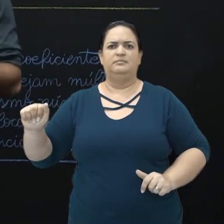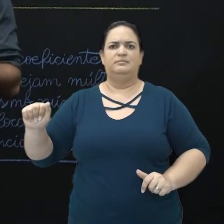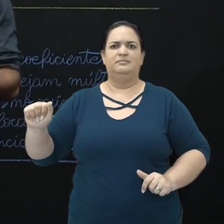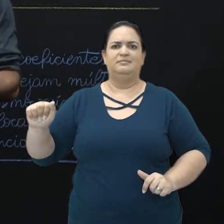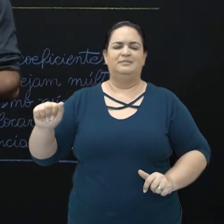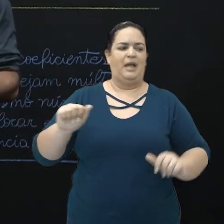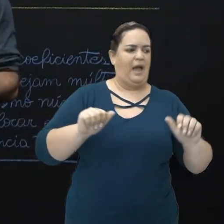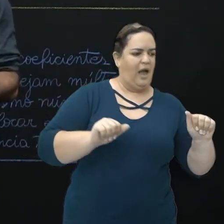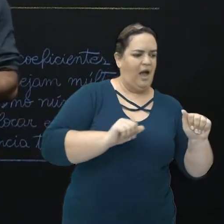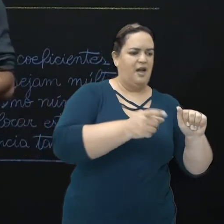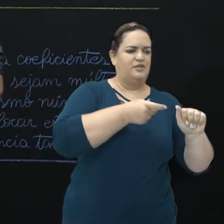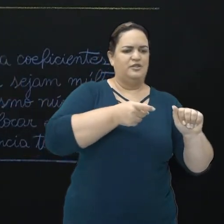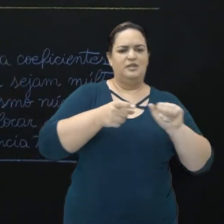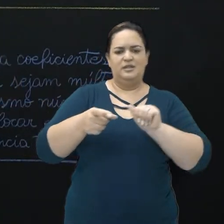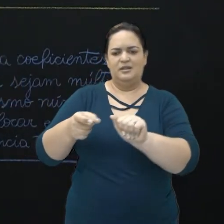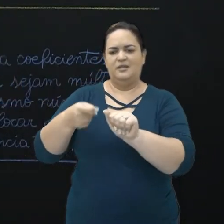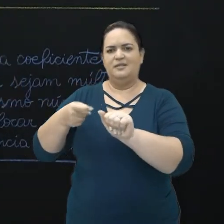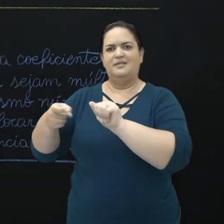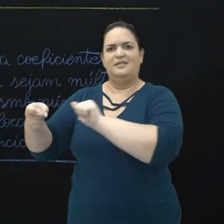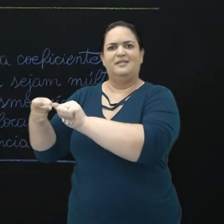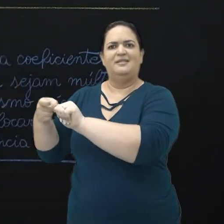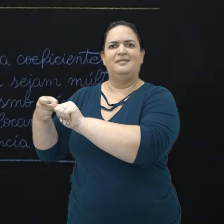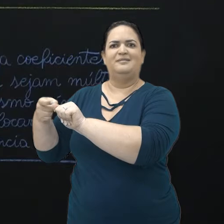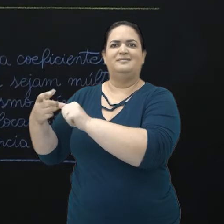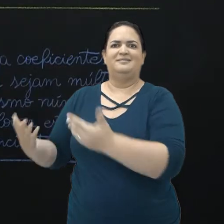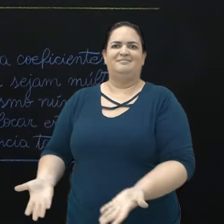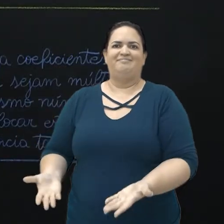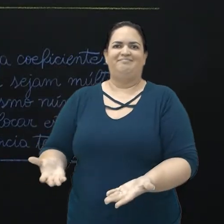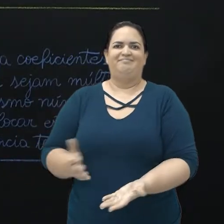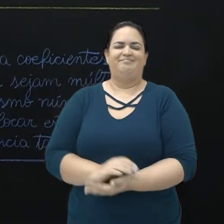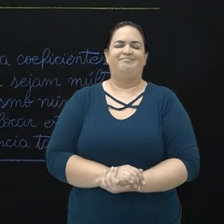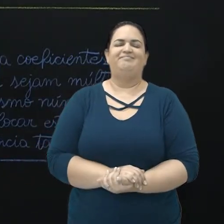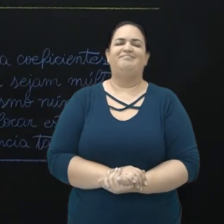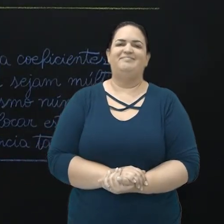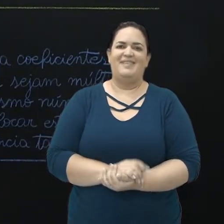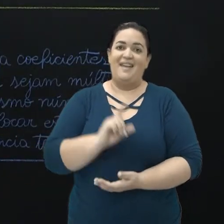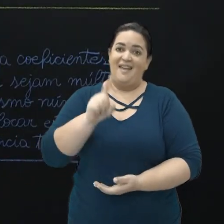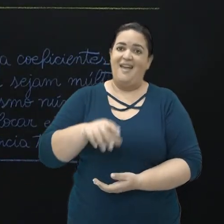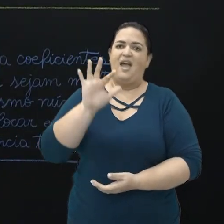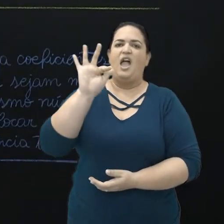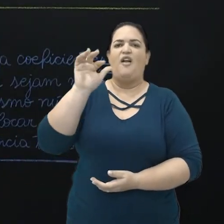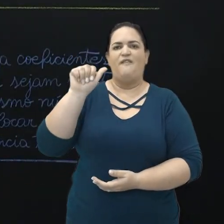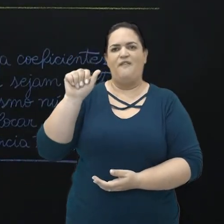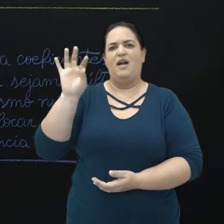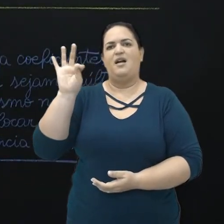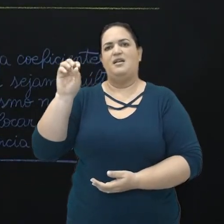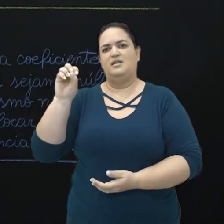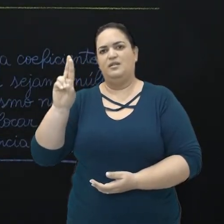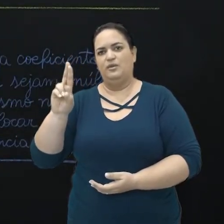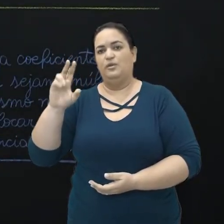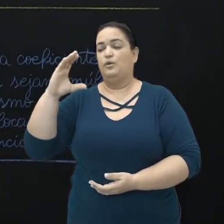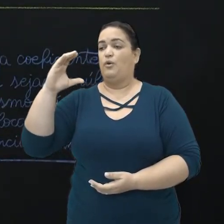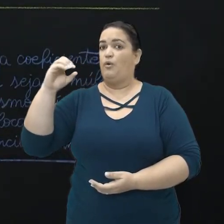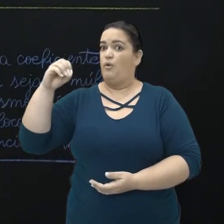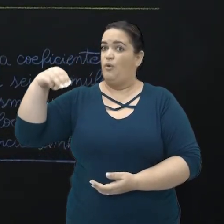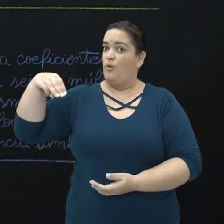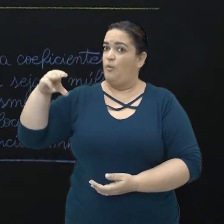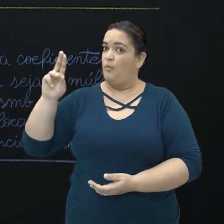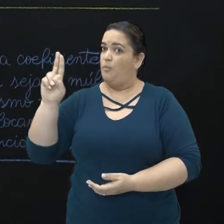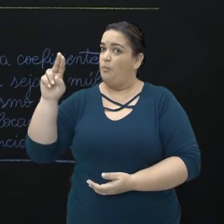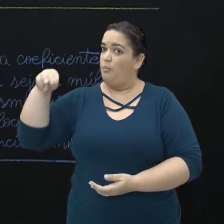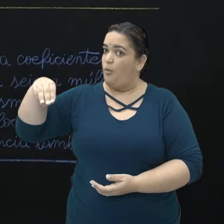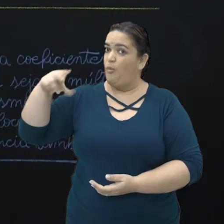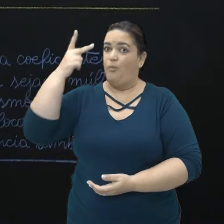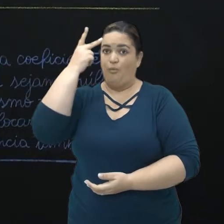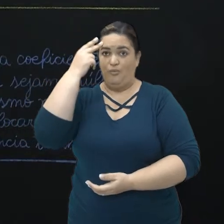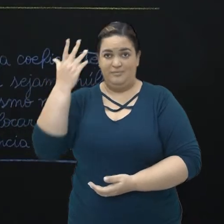expressão. Automaticamente, então, o A e o X são fator comum. Mas, cuidado, essas